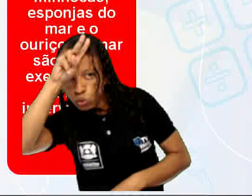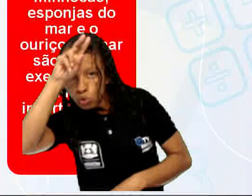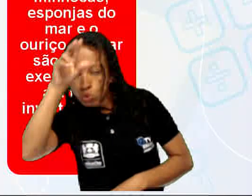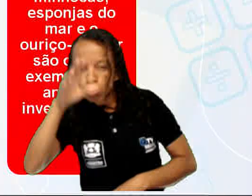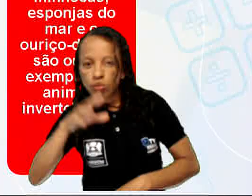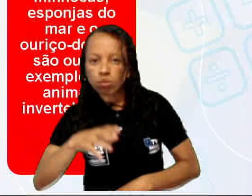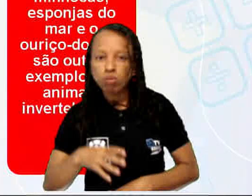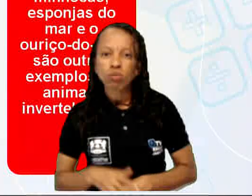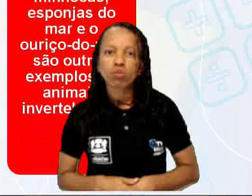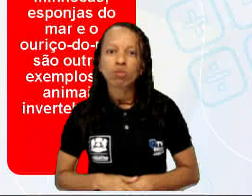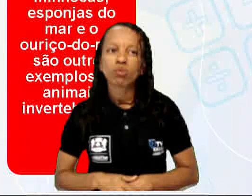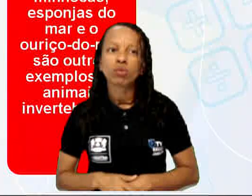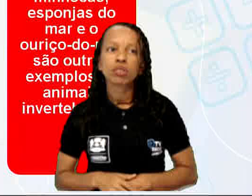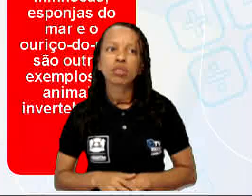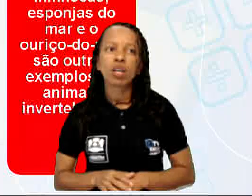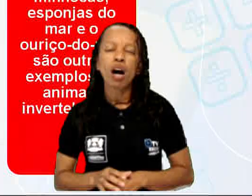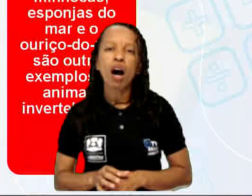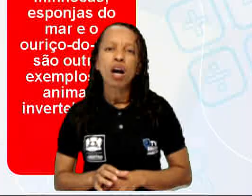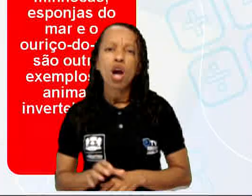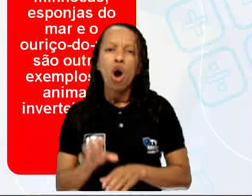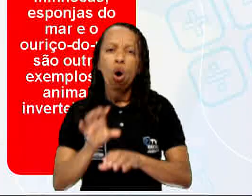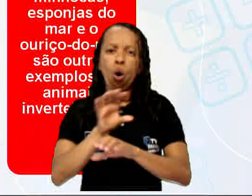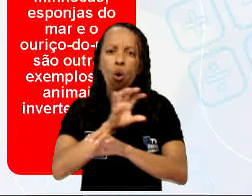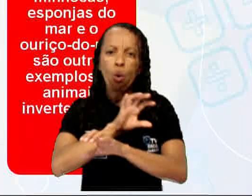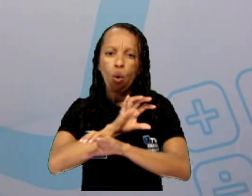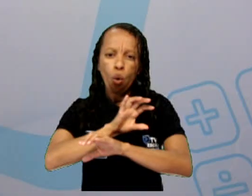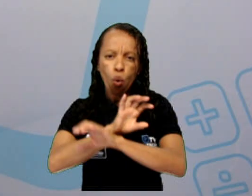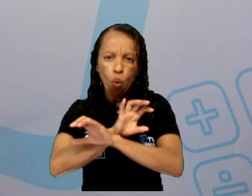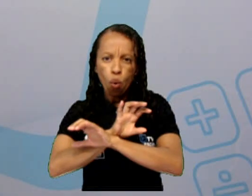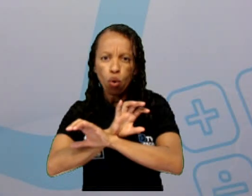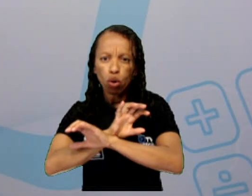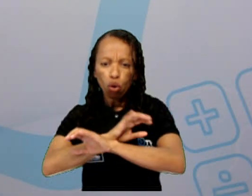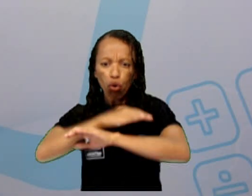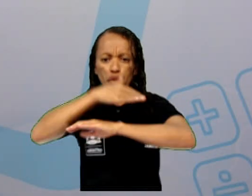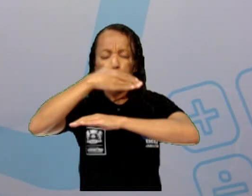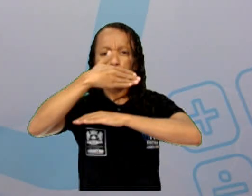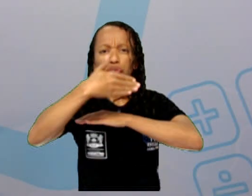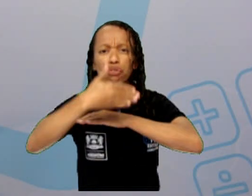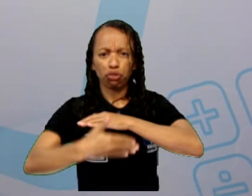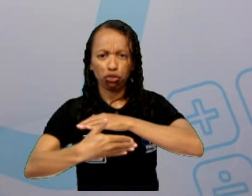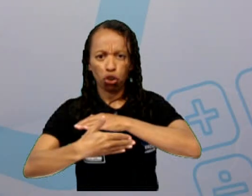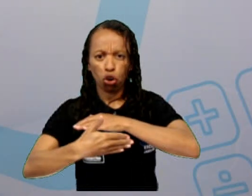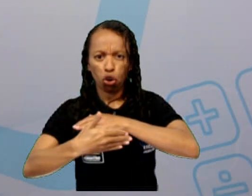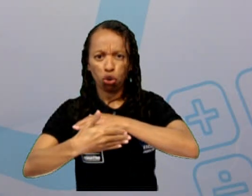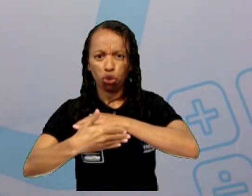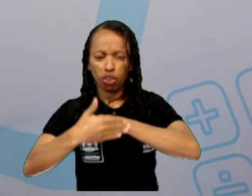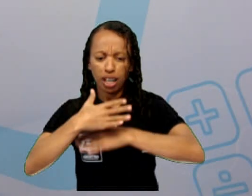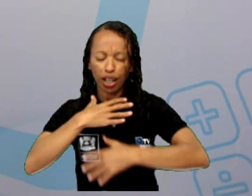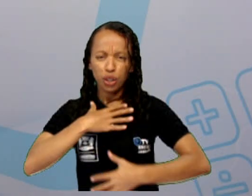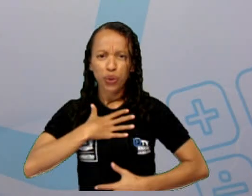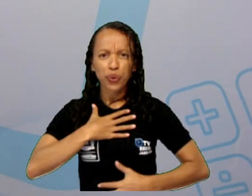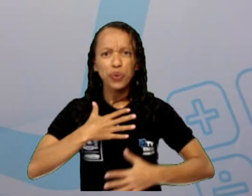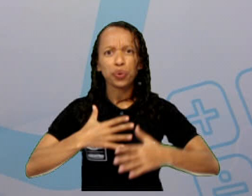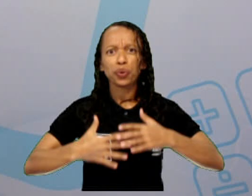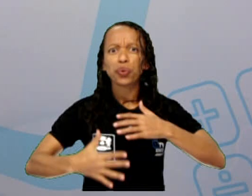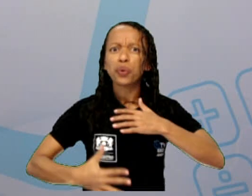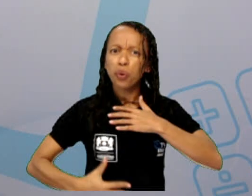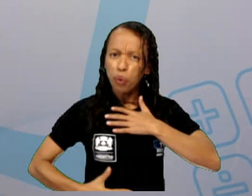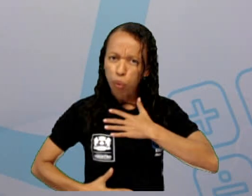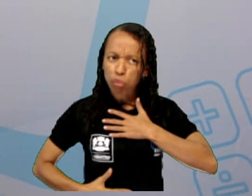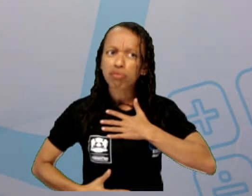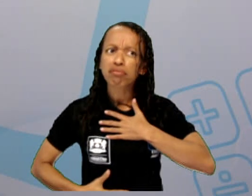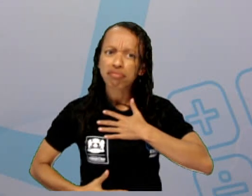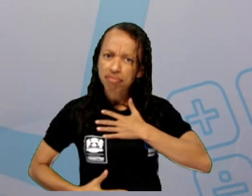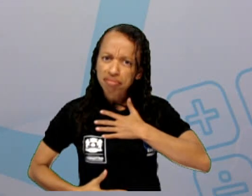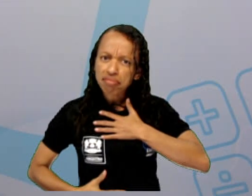esqueleto externo ao corpo. O que eu quero dizer com isso? O esqueleto dos insetos é por fora, né? Quando nós vemos um inseto,